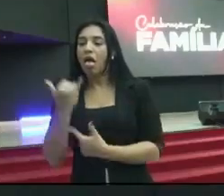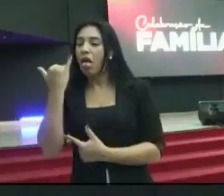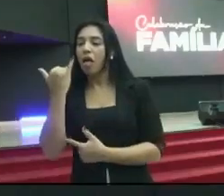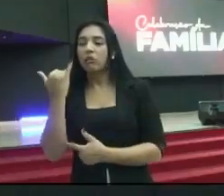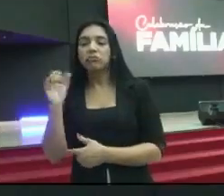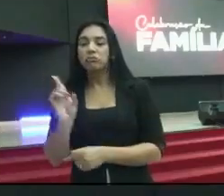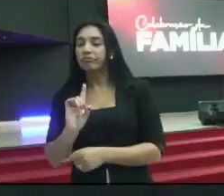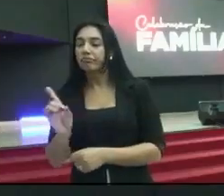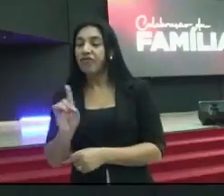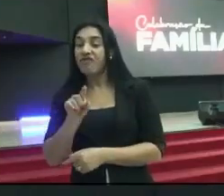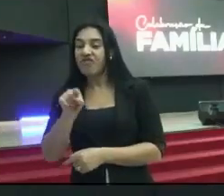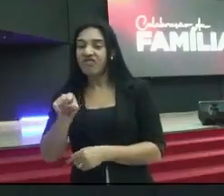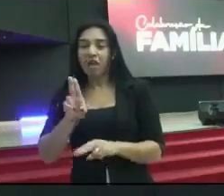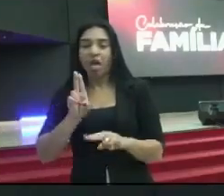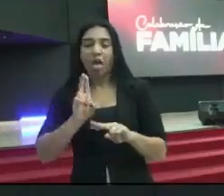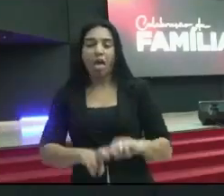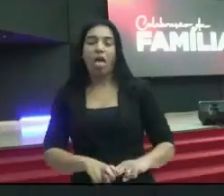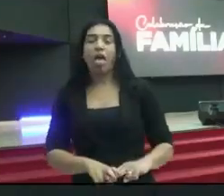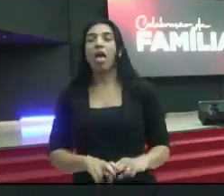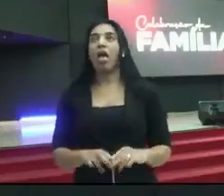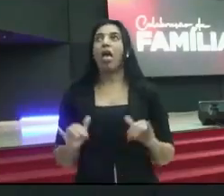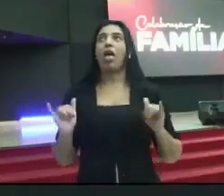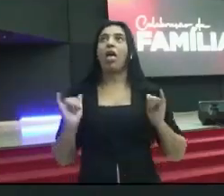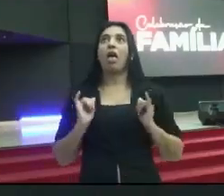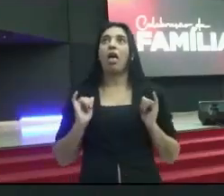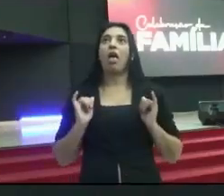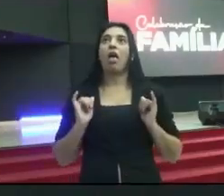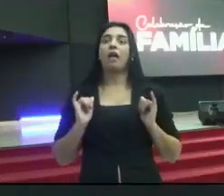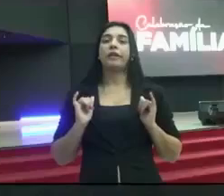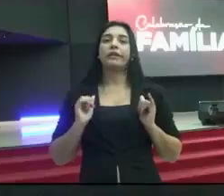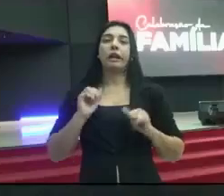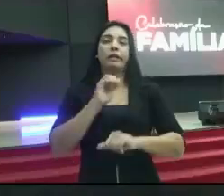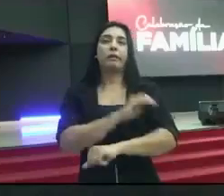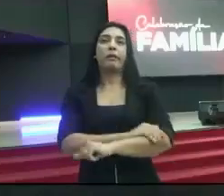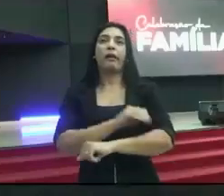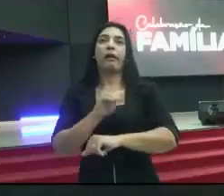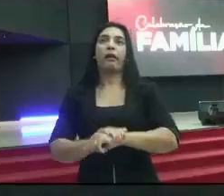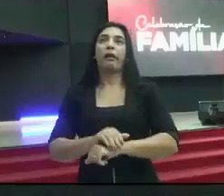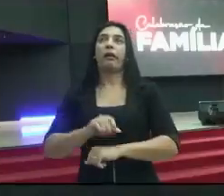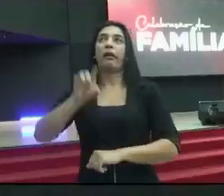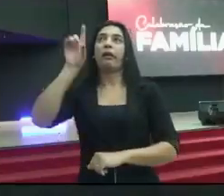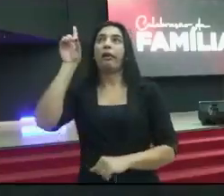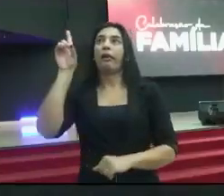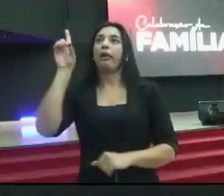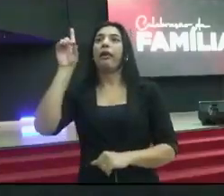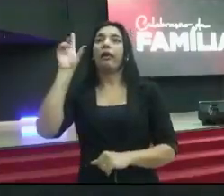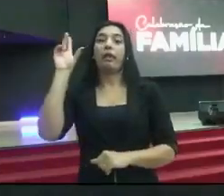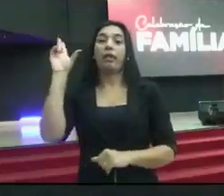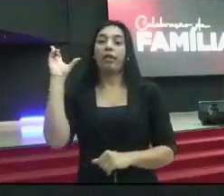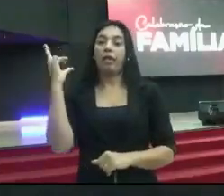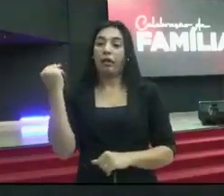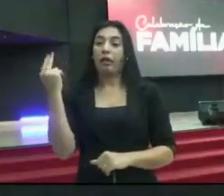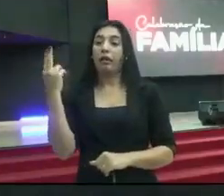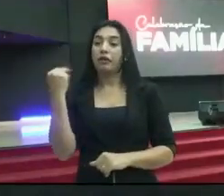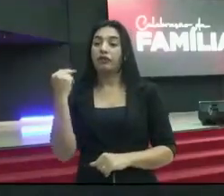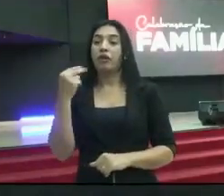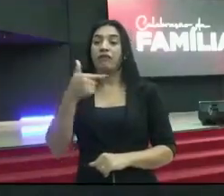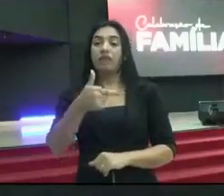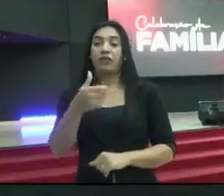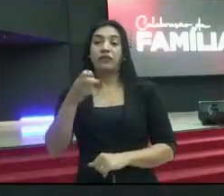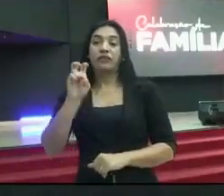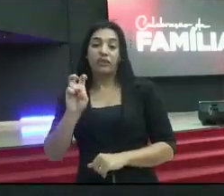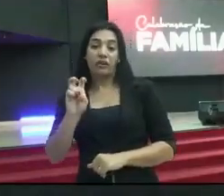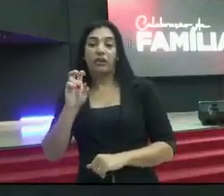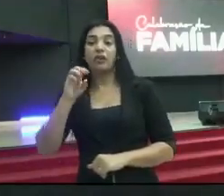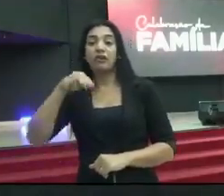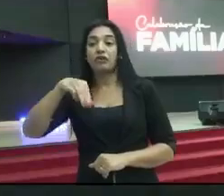Você não está sentado numa cadeira no templo da Assembleia de Deus de Taguatinga, dia 25 de